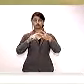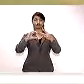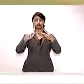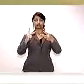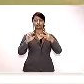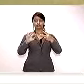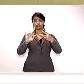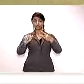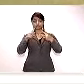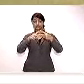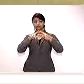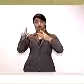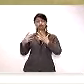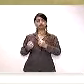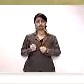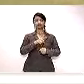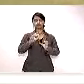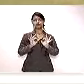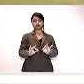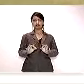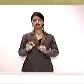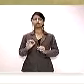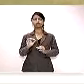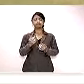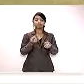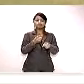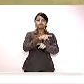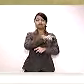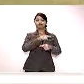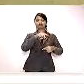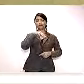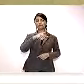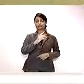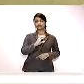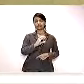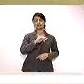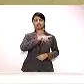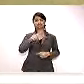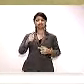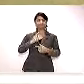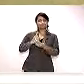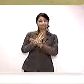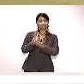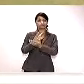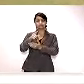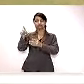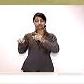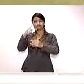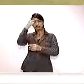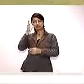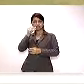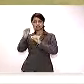premissão de prcp favorável contrariamente MPC por conta das falhas no quadro de pessoal meu